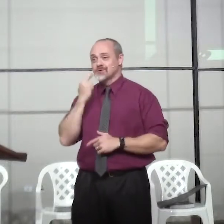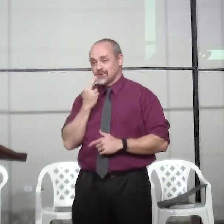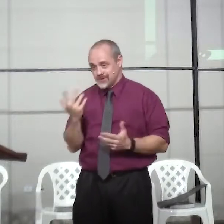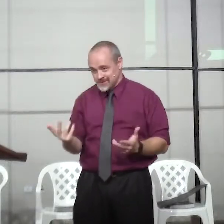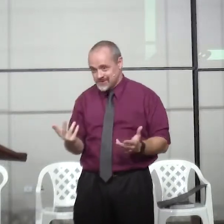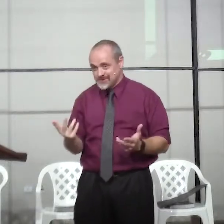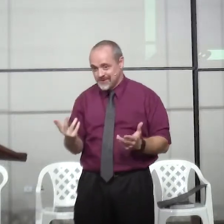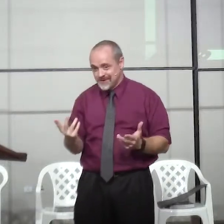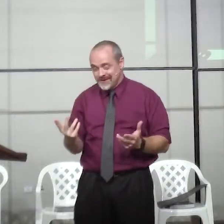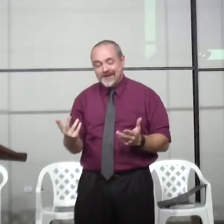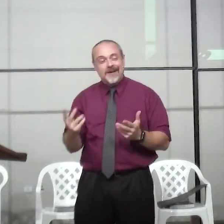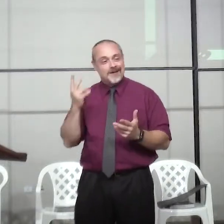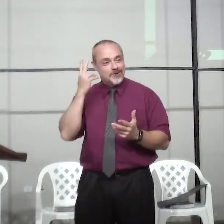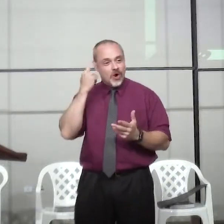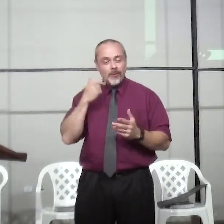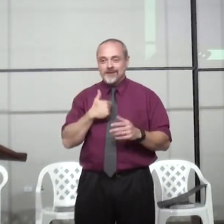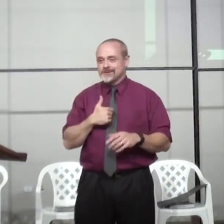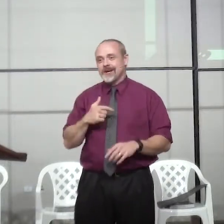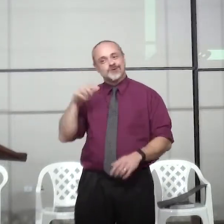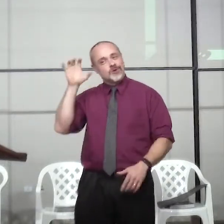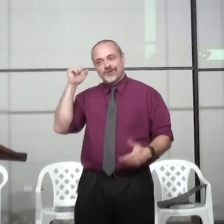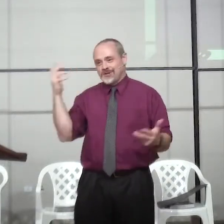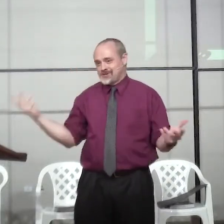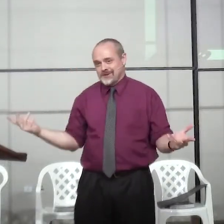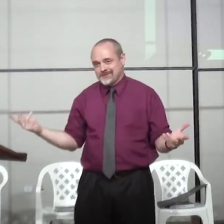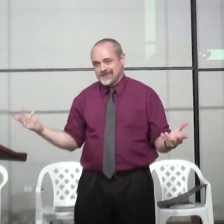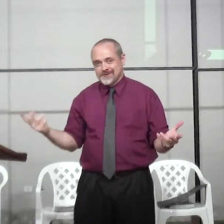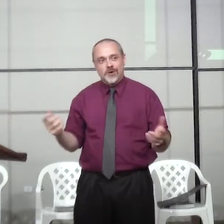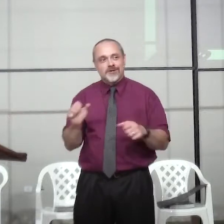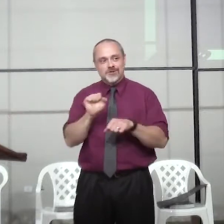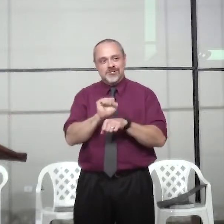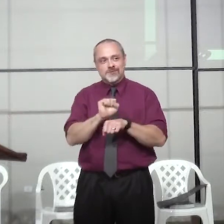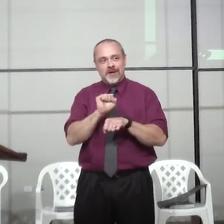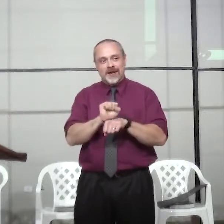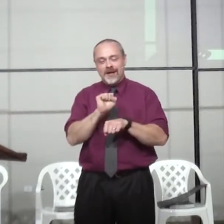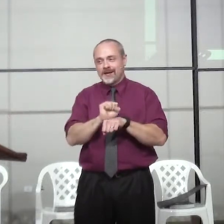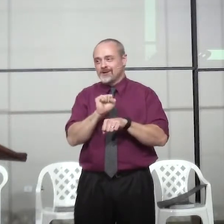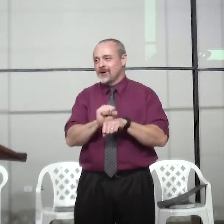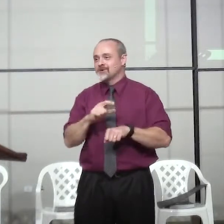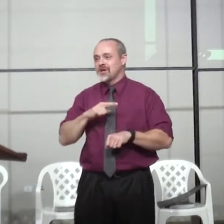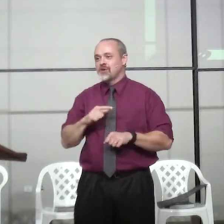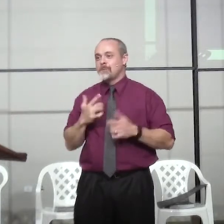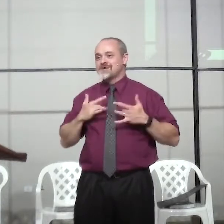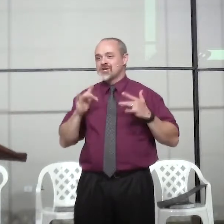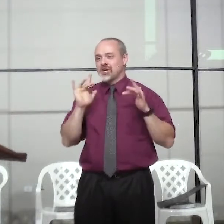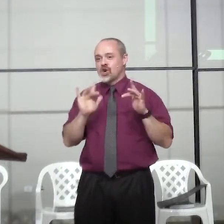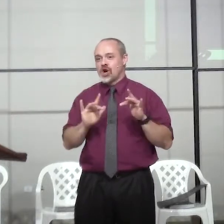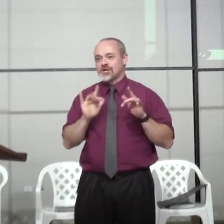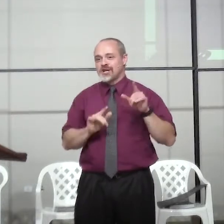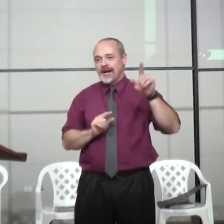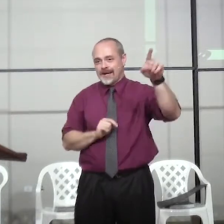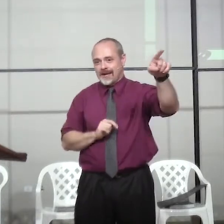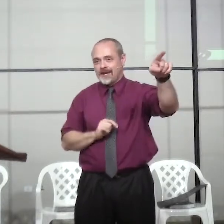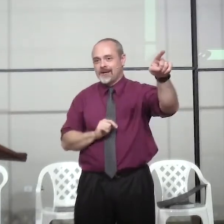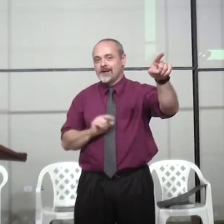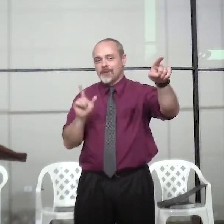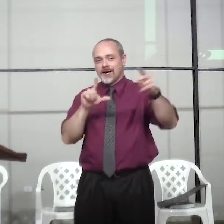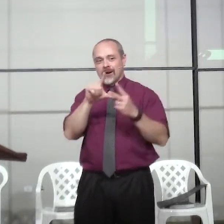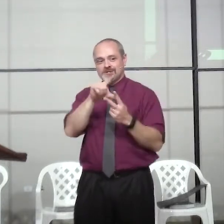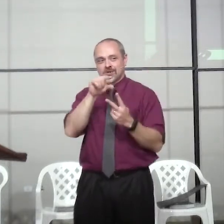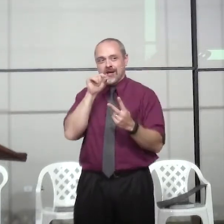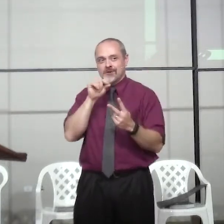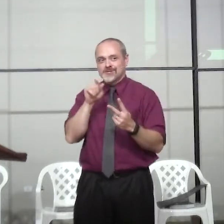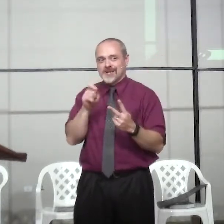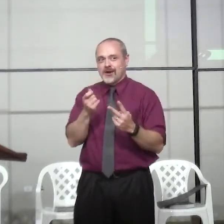com os surdos. E normalmente, eu sou ouvinte. Então, eu estou esperando, eu tenho misericórdia a ele para